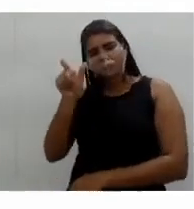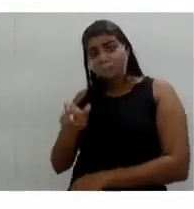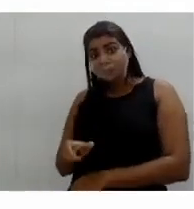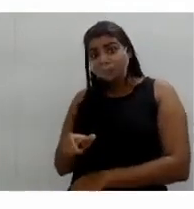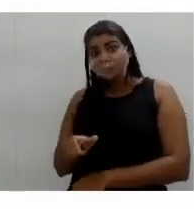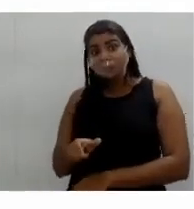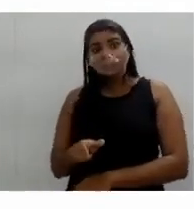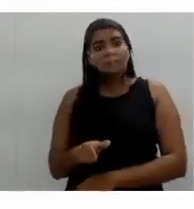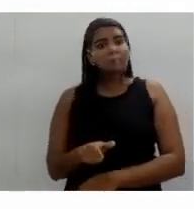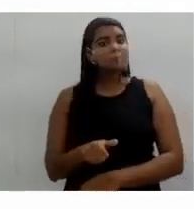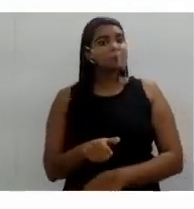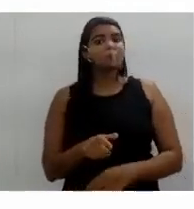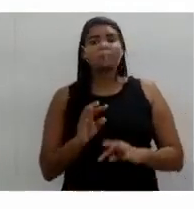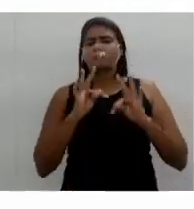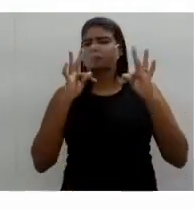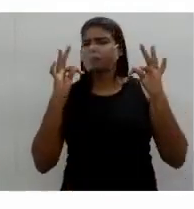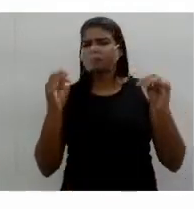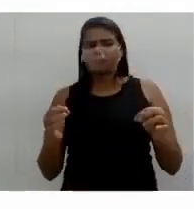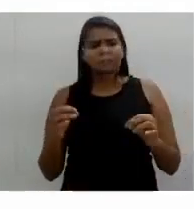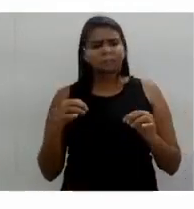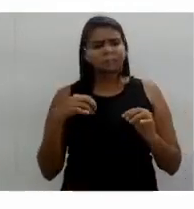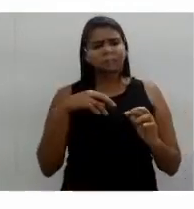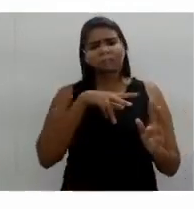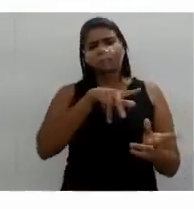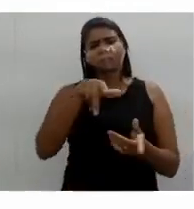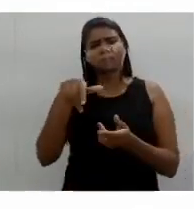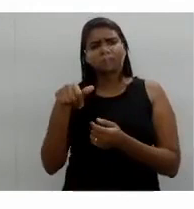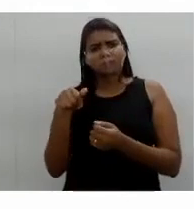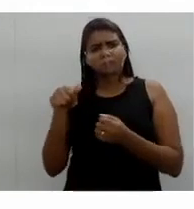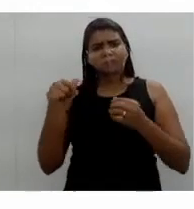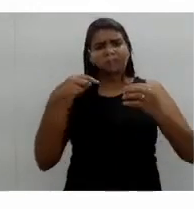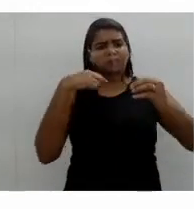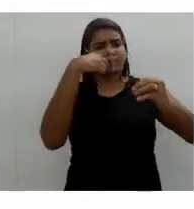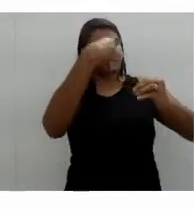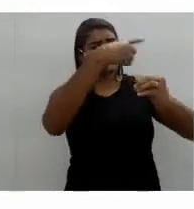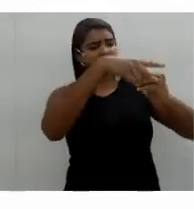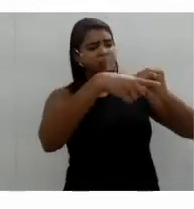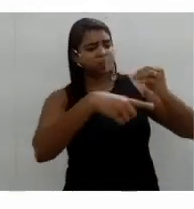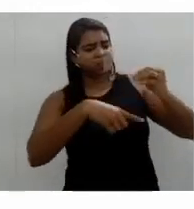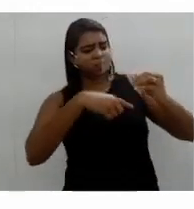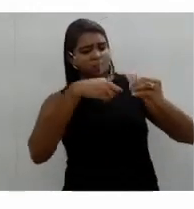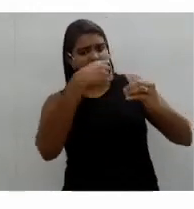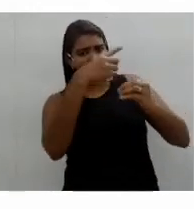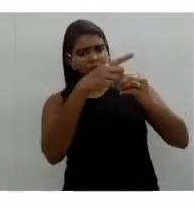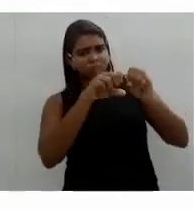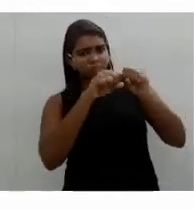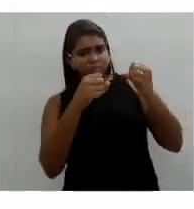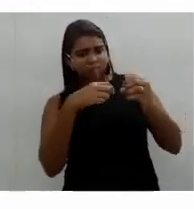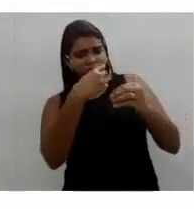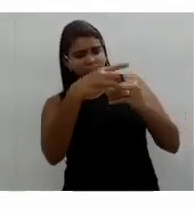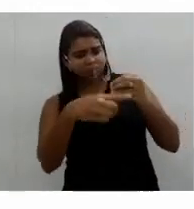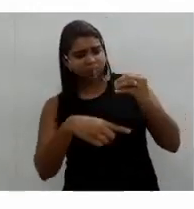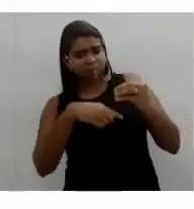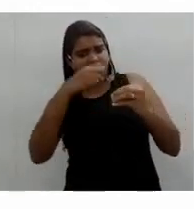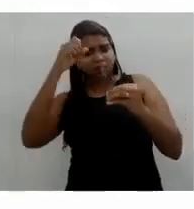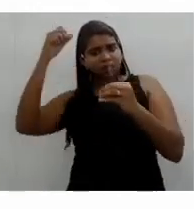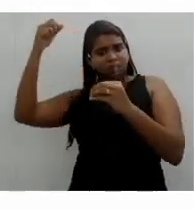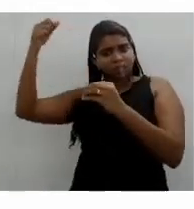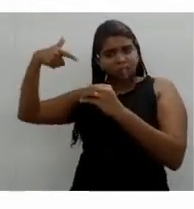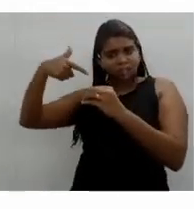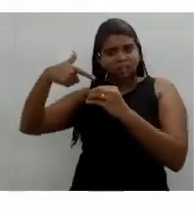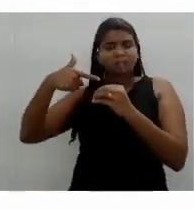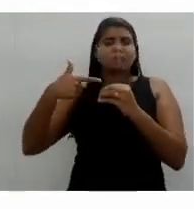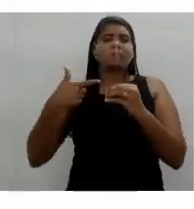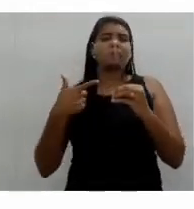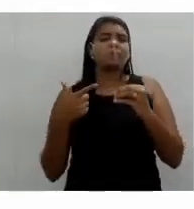em relação a todos os planetas que compõem o Sistema Solar. Então, tenho aqui um esquema do Sistema Solar,